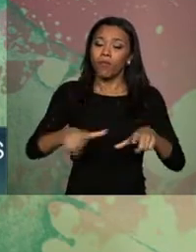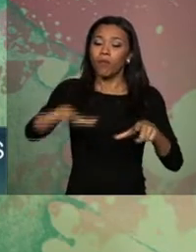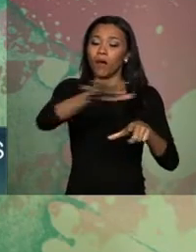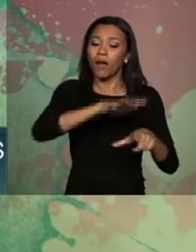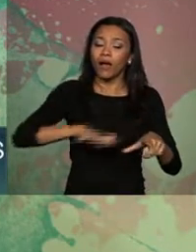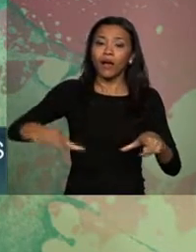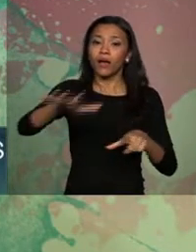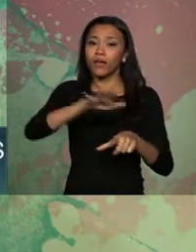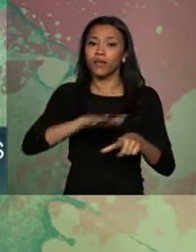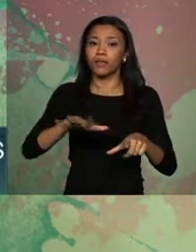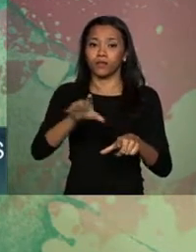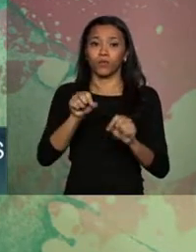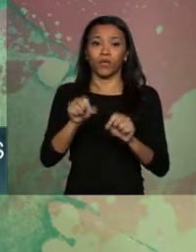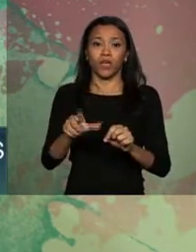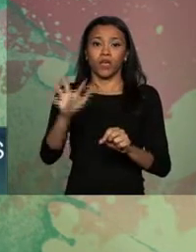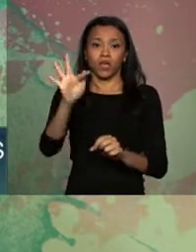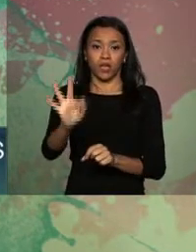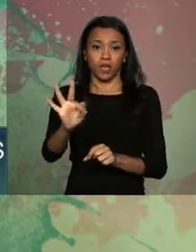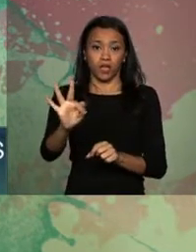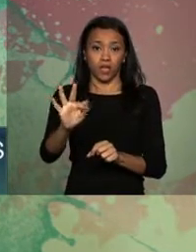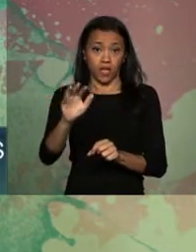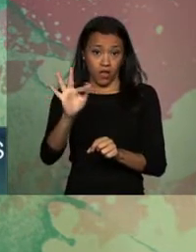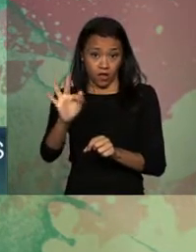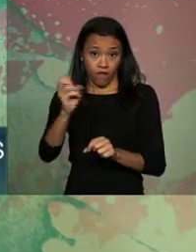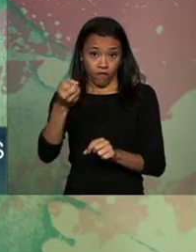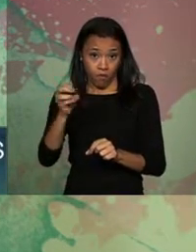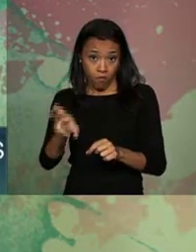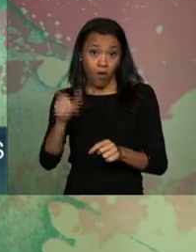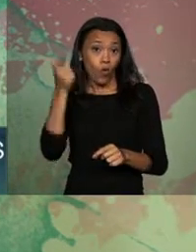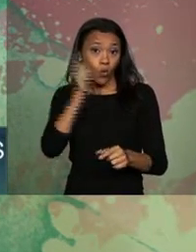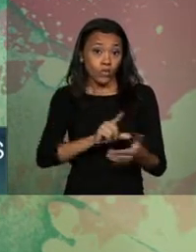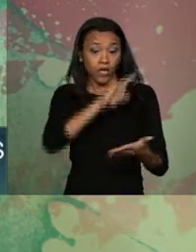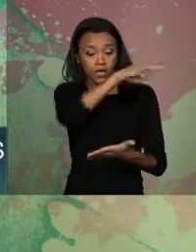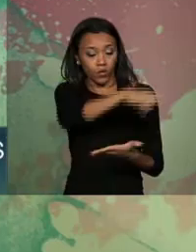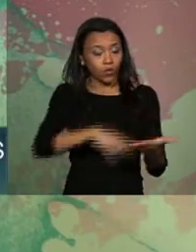formal com a prova na nota fiscal.